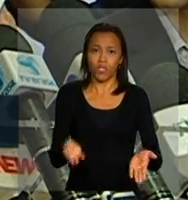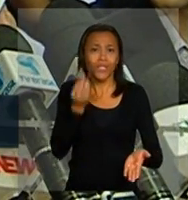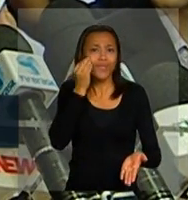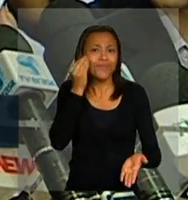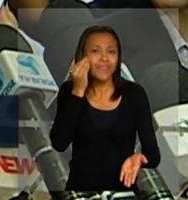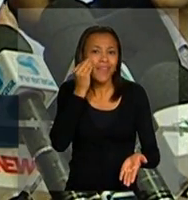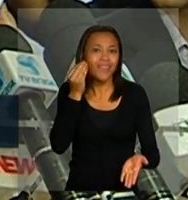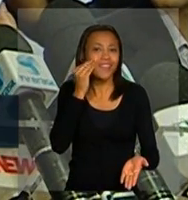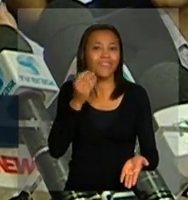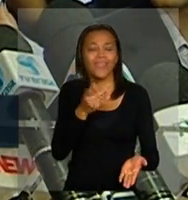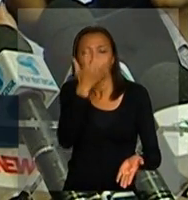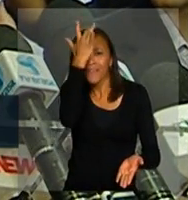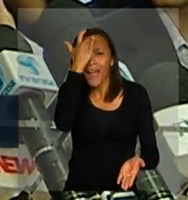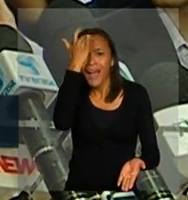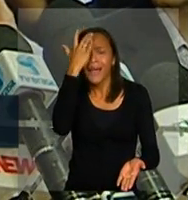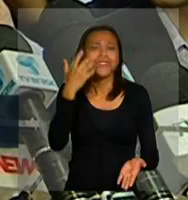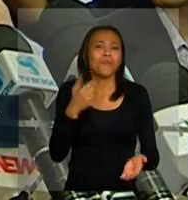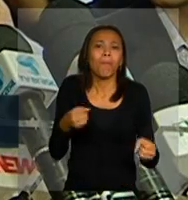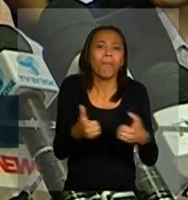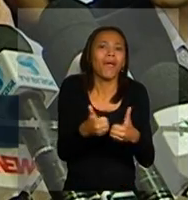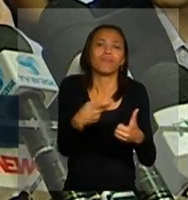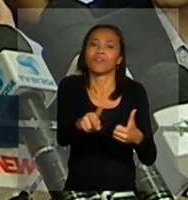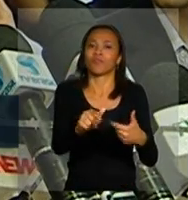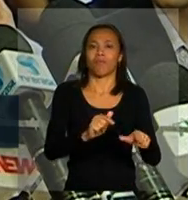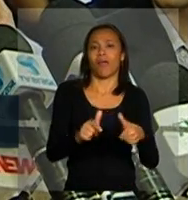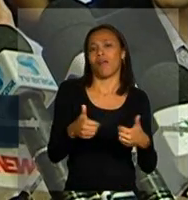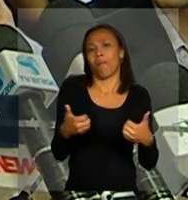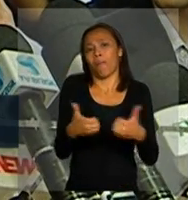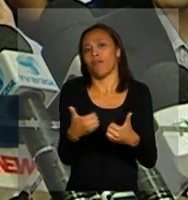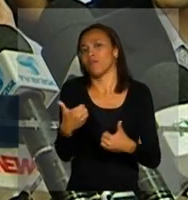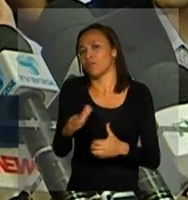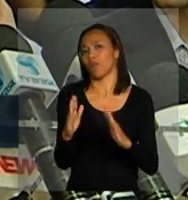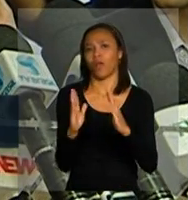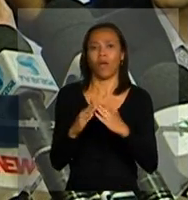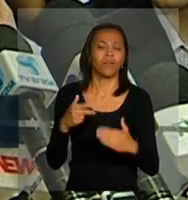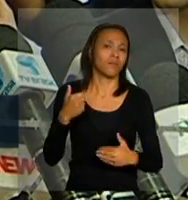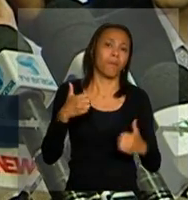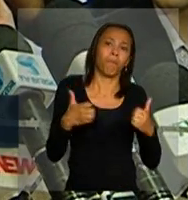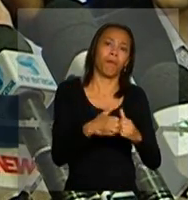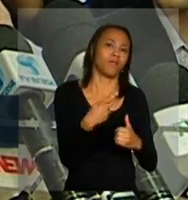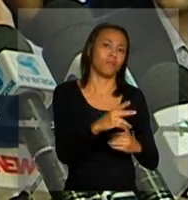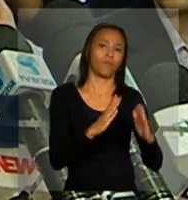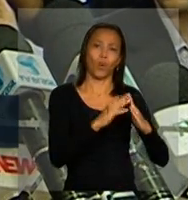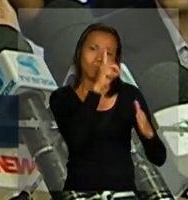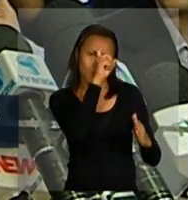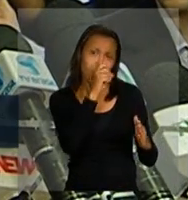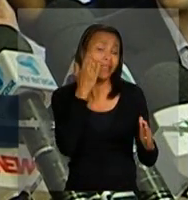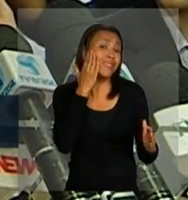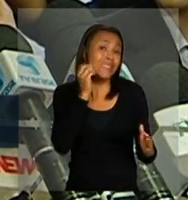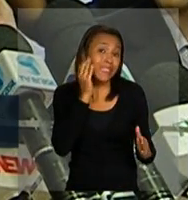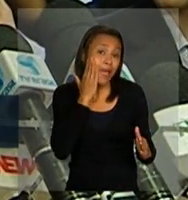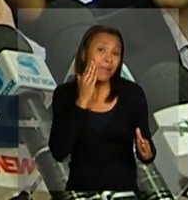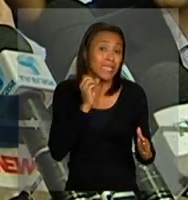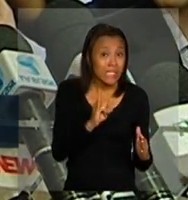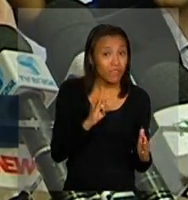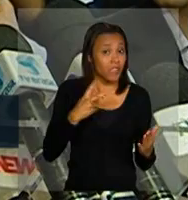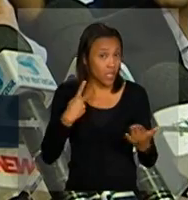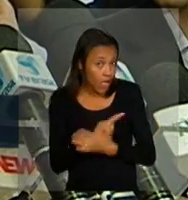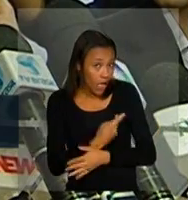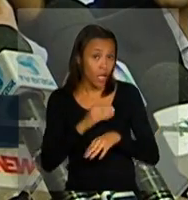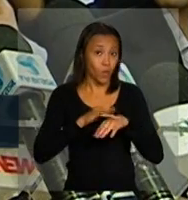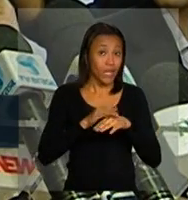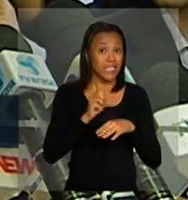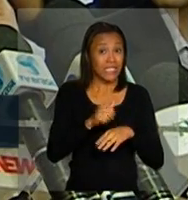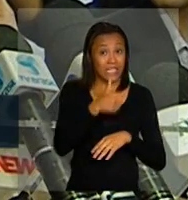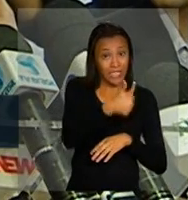vai estar mais perto de onde você trabalha, mais perto da sua casa, nas unidades de saúde, para saber se está infectado pelo HIV. Se você está entre